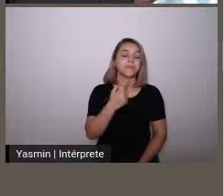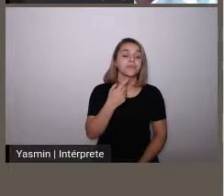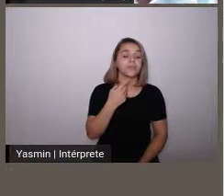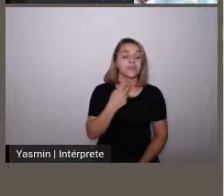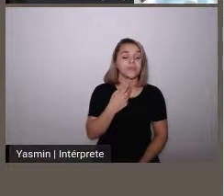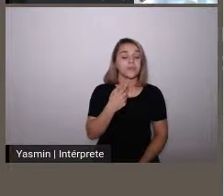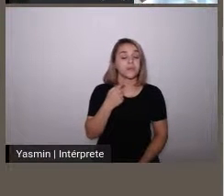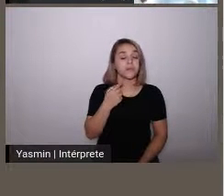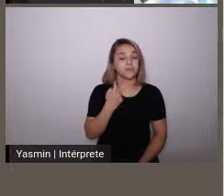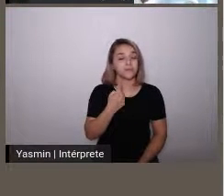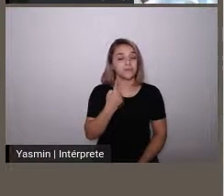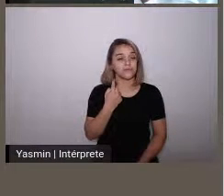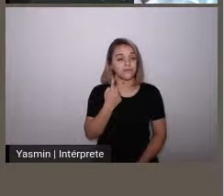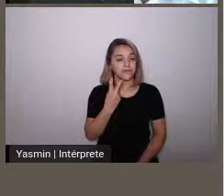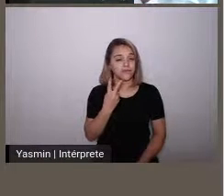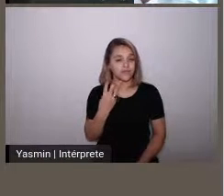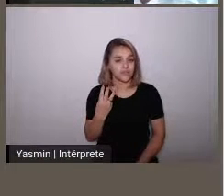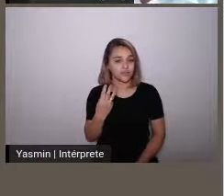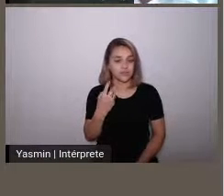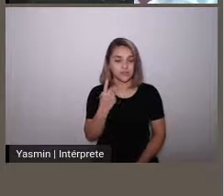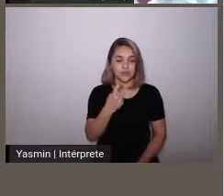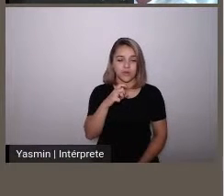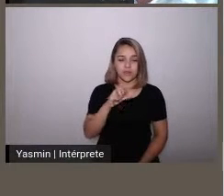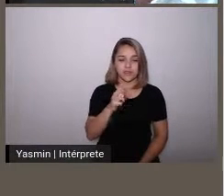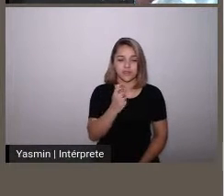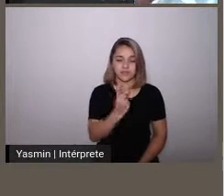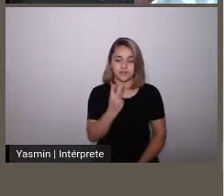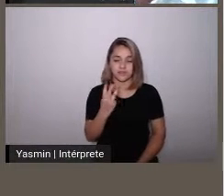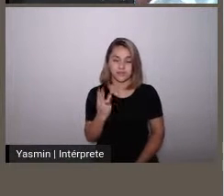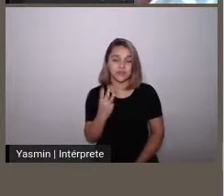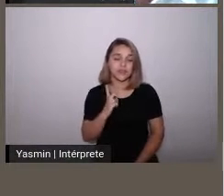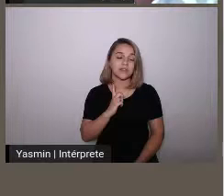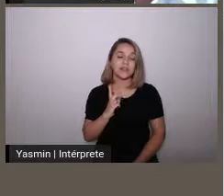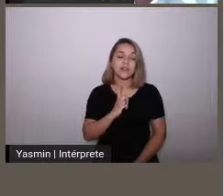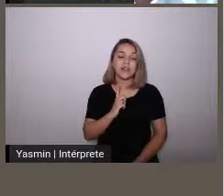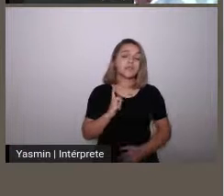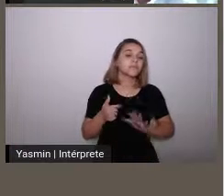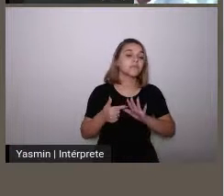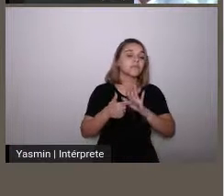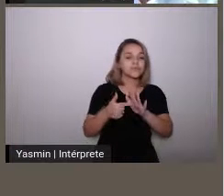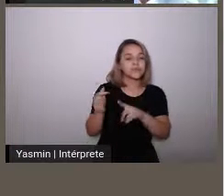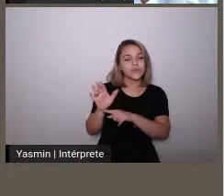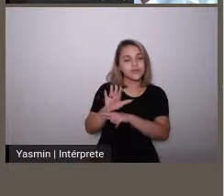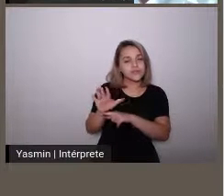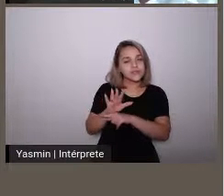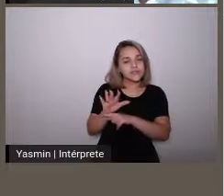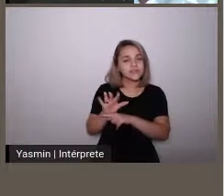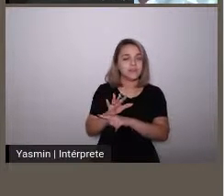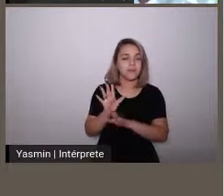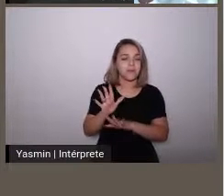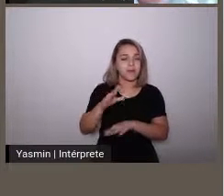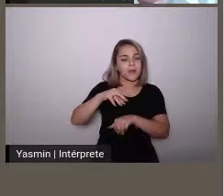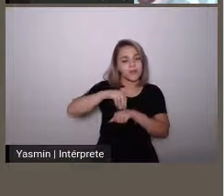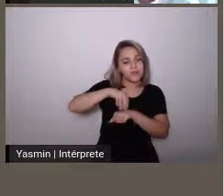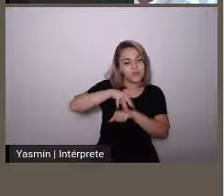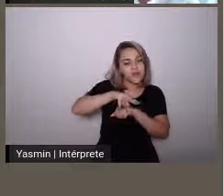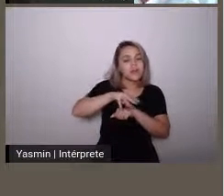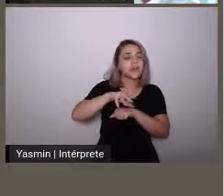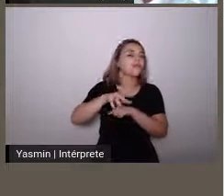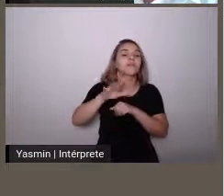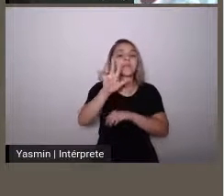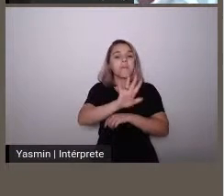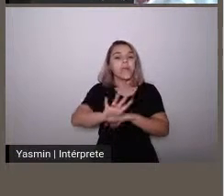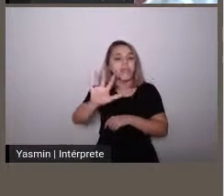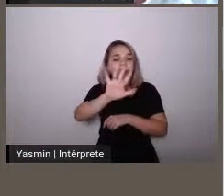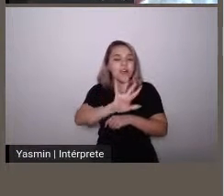Caligari, uma das melhores obras até agora aparecidas no cinema. Para indicar as paisagens e os tipos